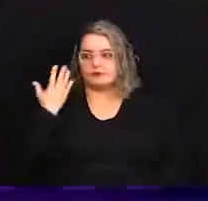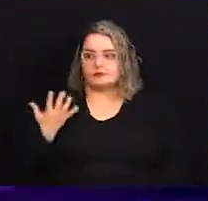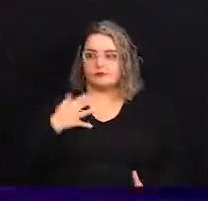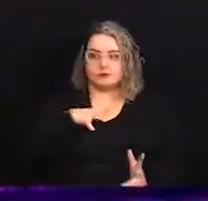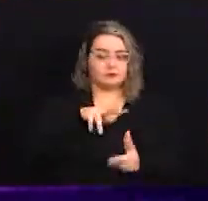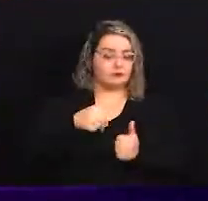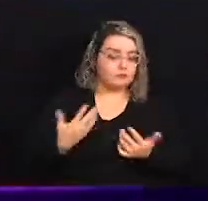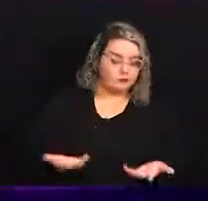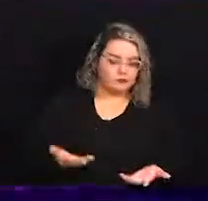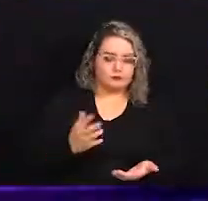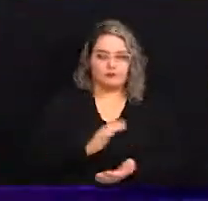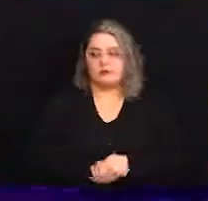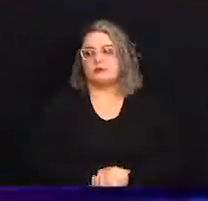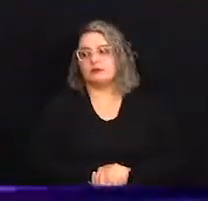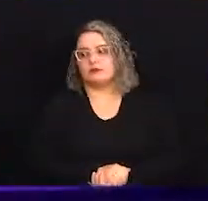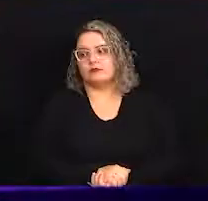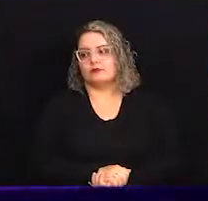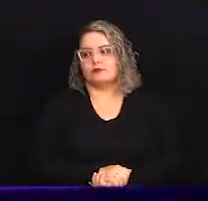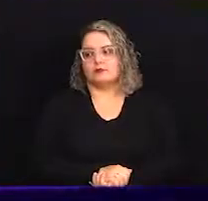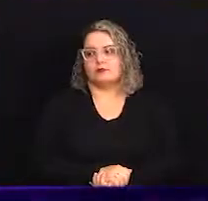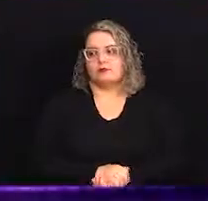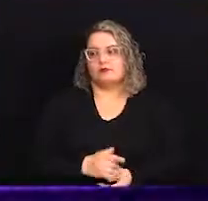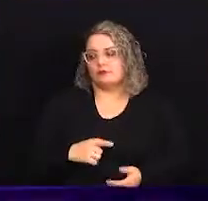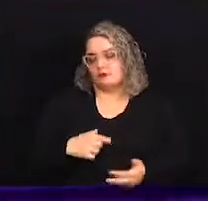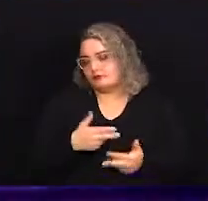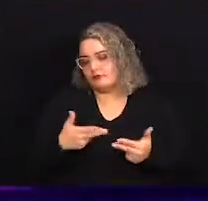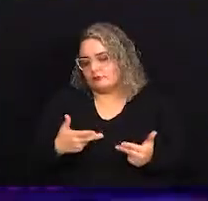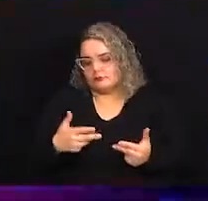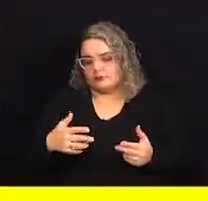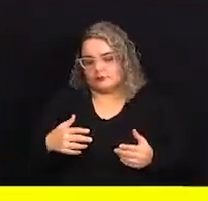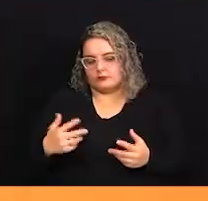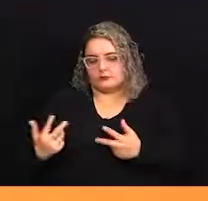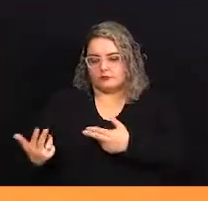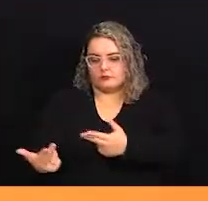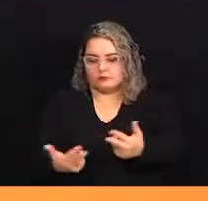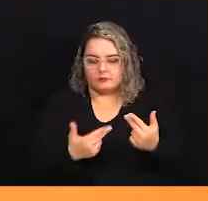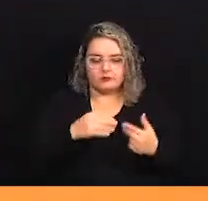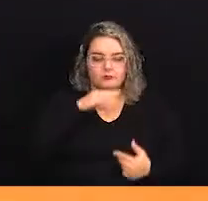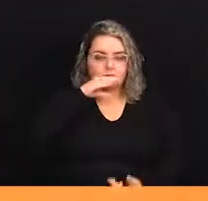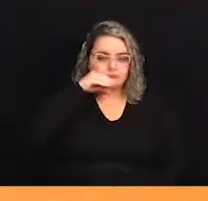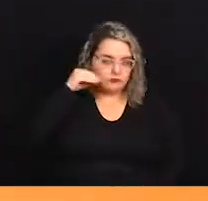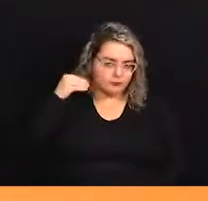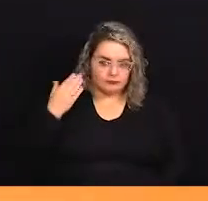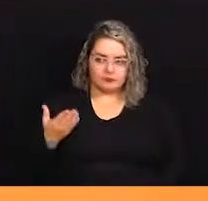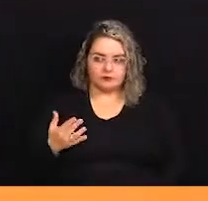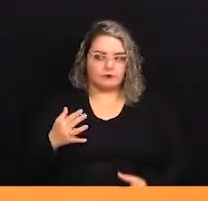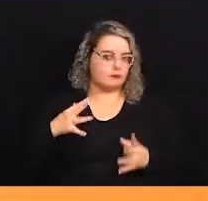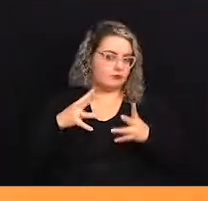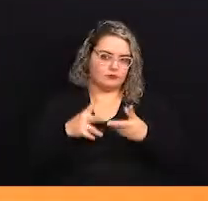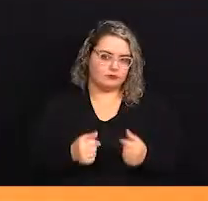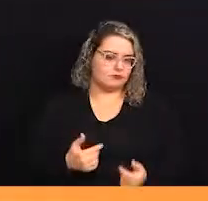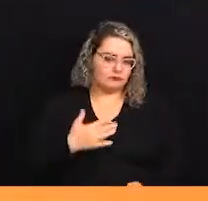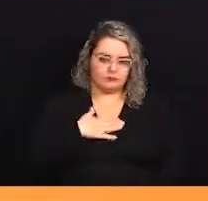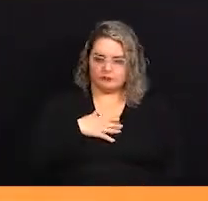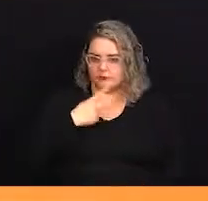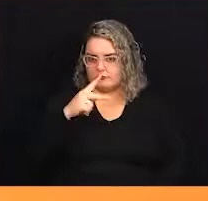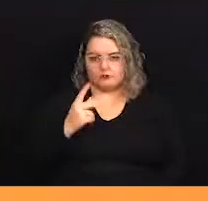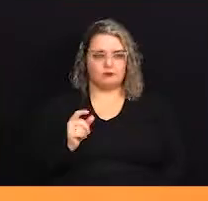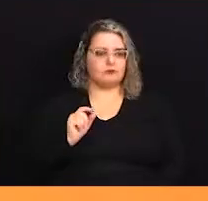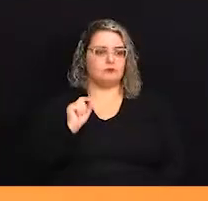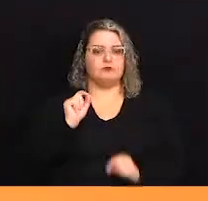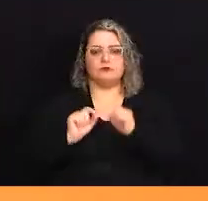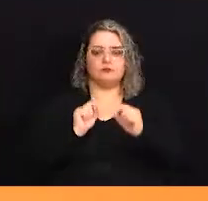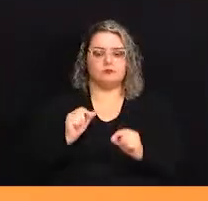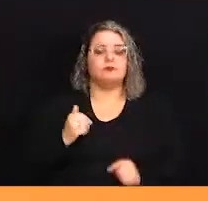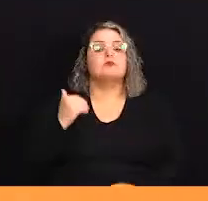do mundo, né? Ainda assim, tem uma coisa muito universal na adolescência, que permeia a adolescência de todo mundo, a minha, a sua, de